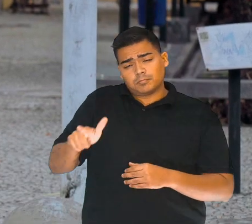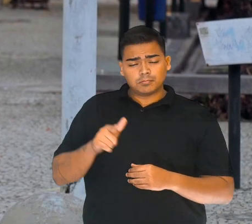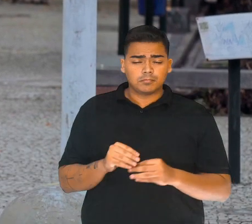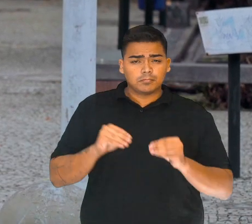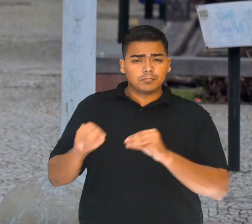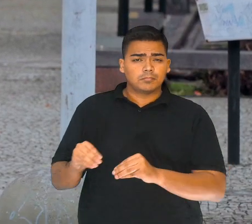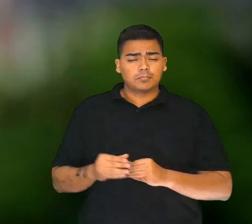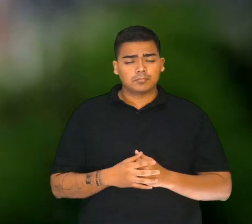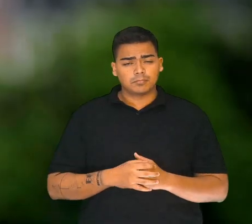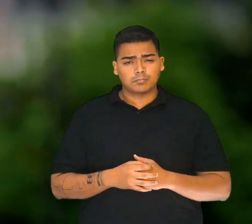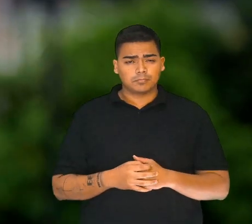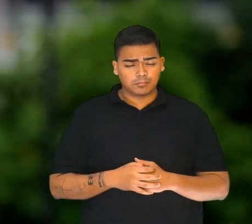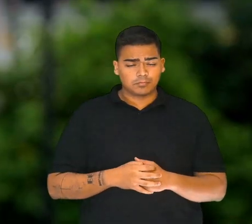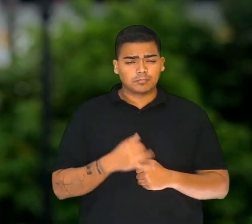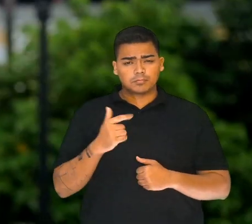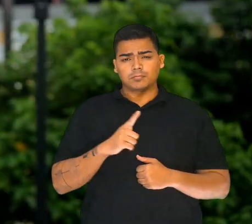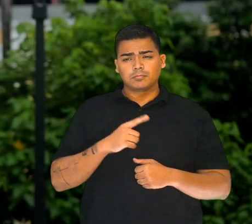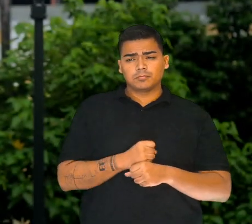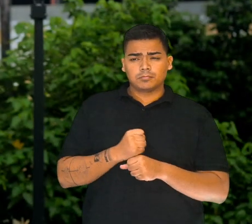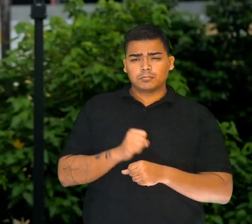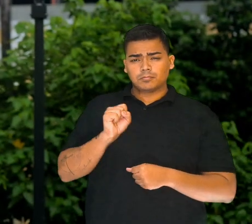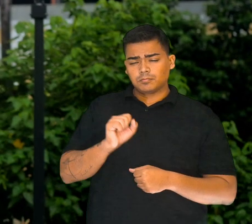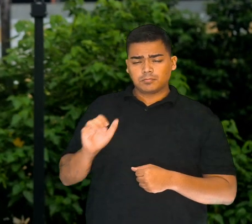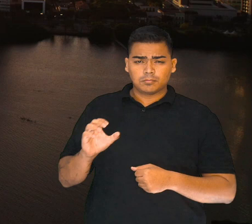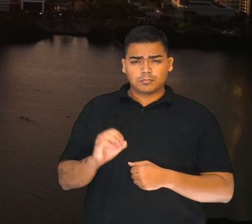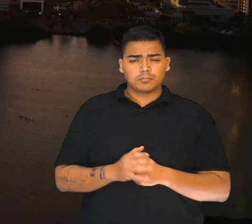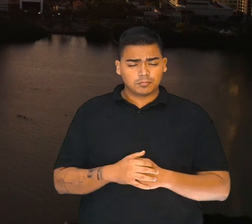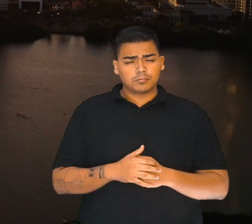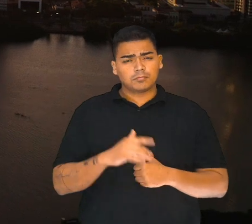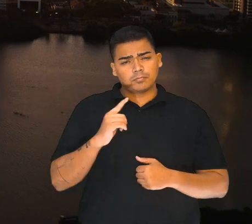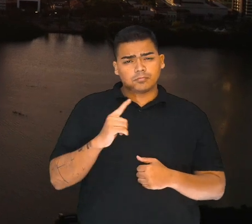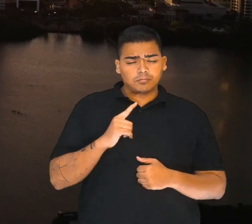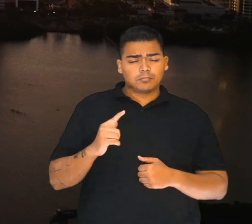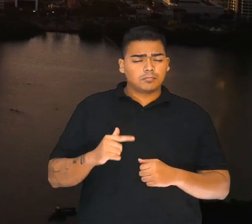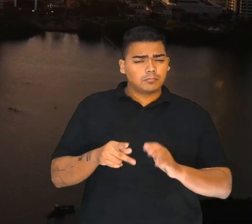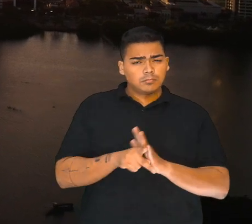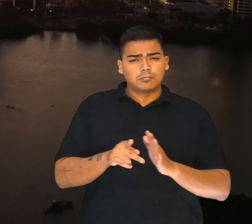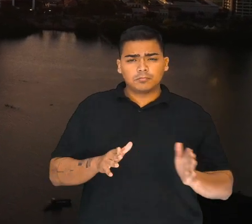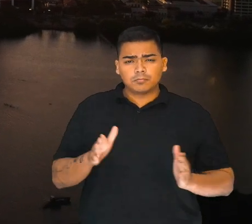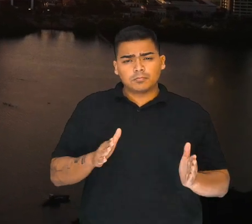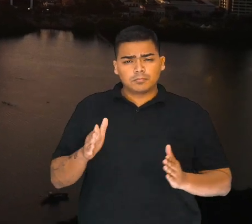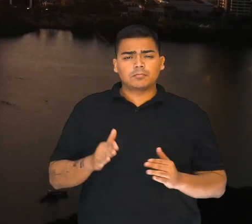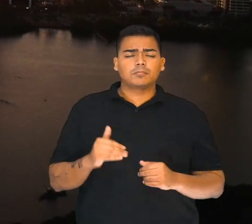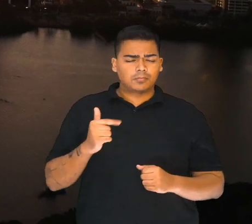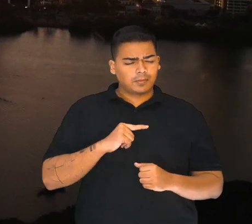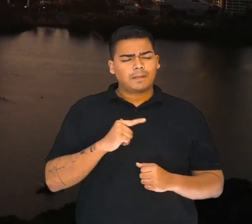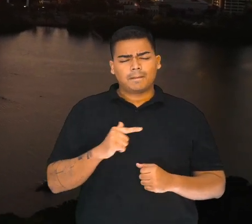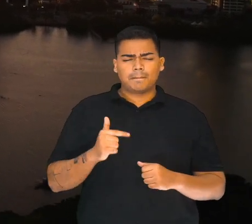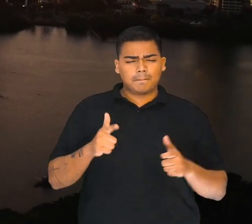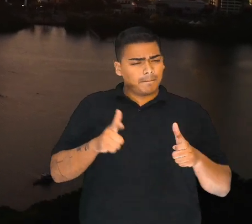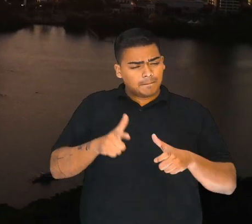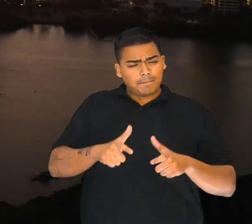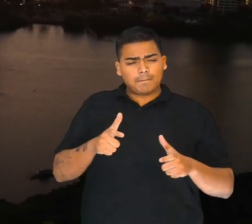né? Tive banda com Chico nesse final dos anos 80. Foi o momento, por exemplo, em que a gente fez muita festa aqui nesse